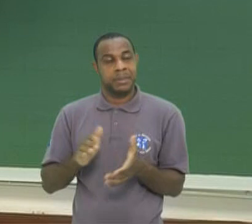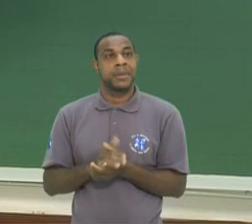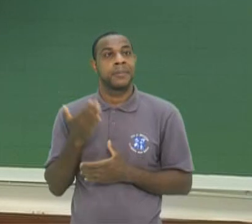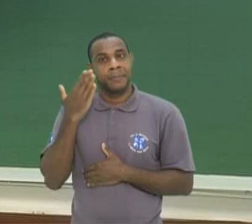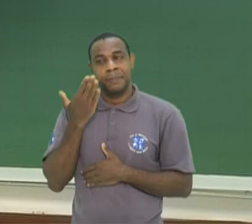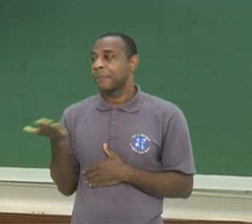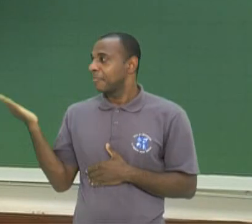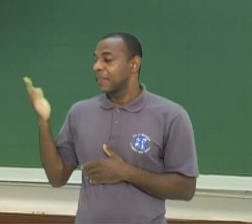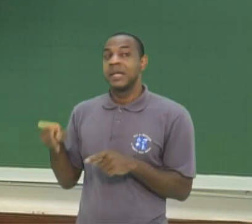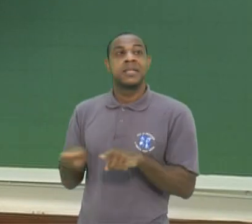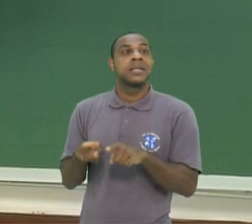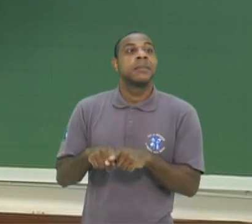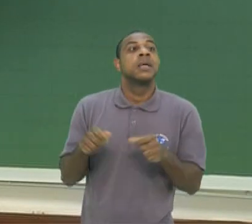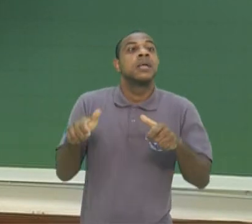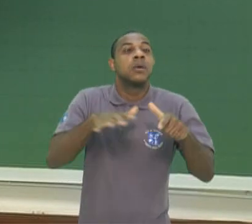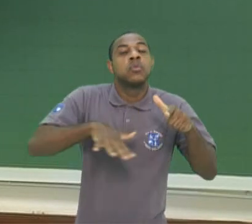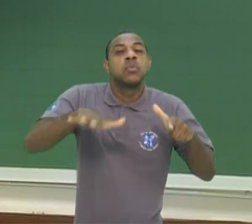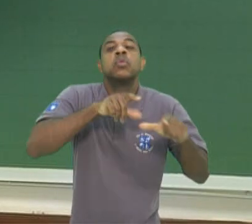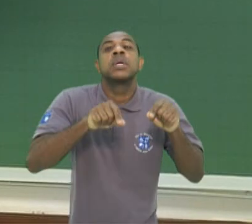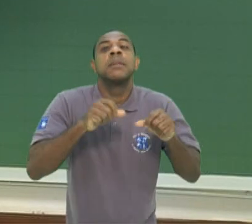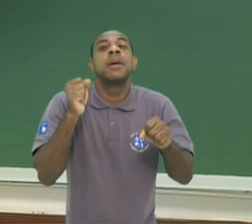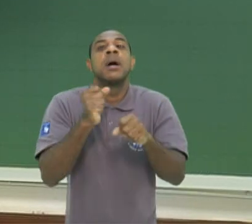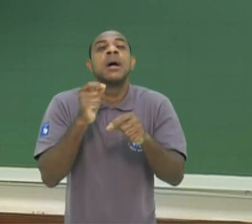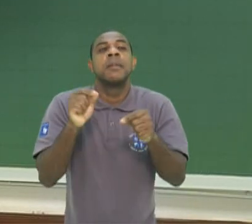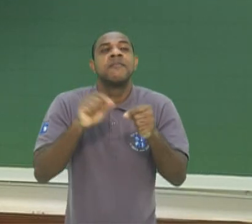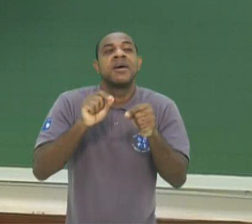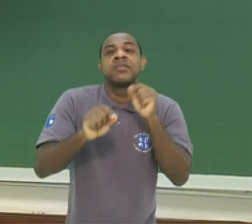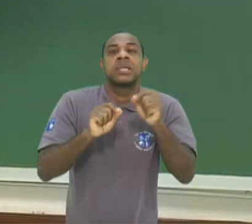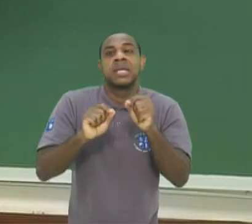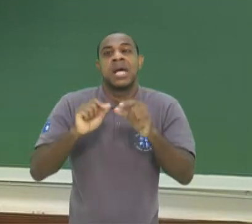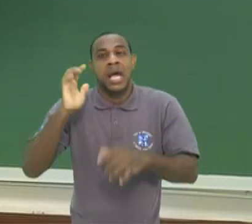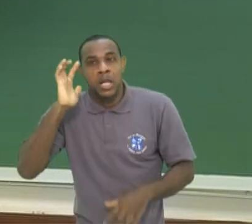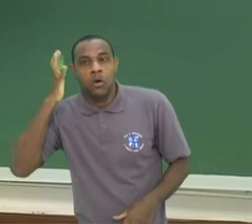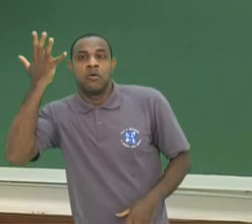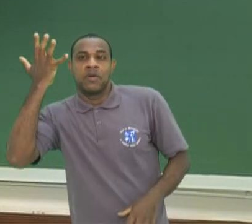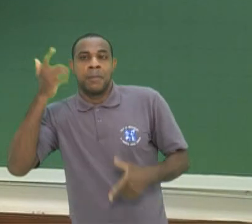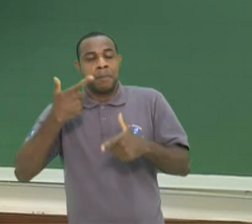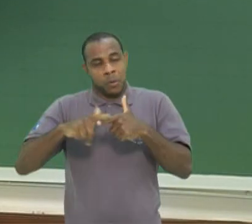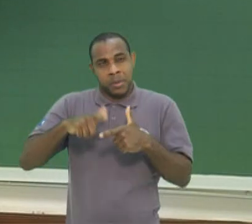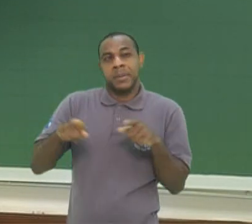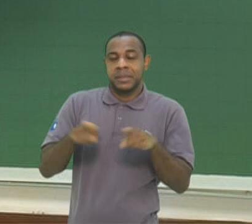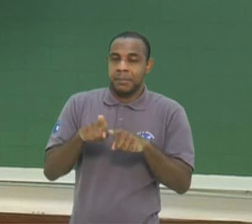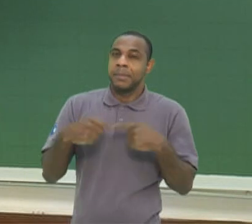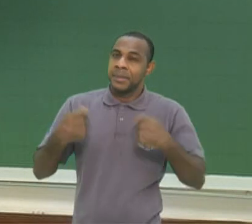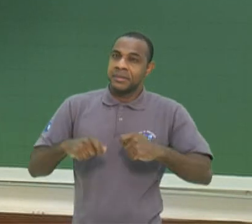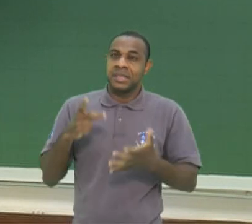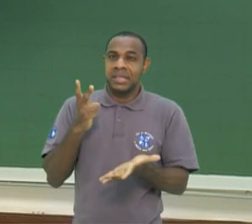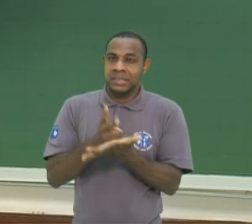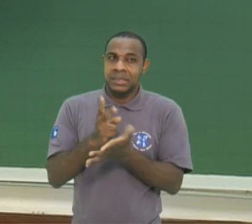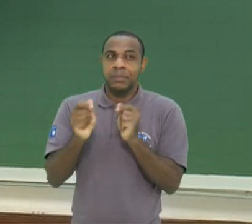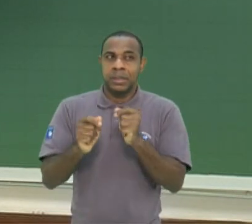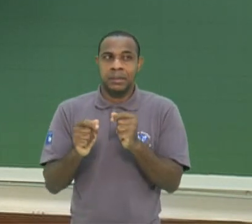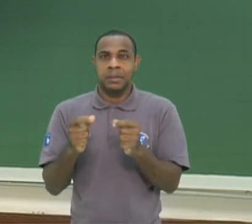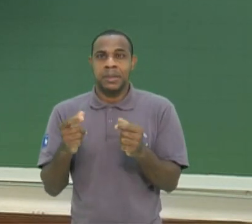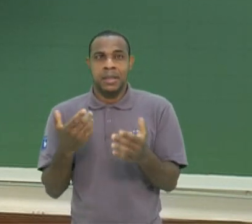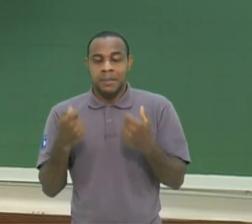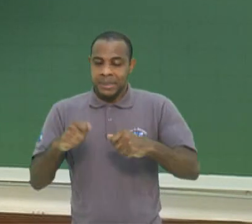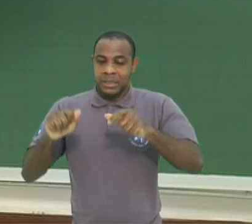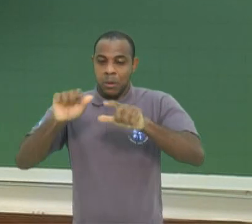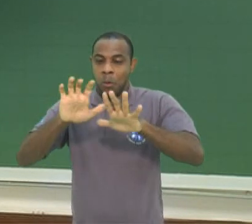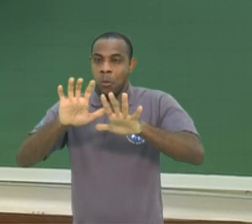se mobilizarão para construir juntas soluções. Por isso é importante ter sempre um mapa para analisar,